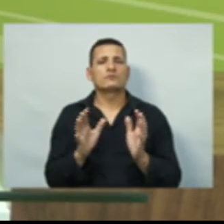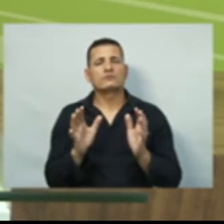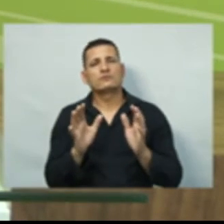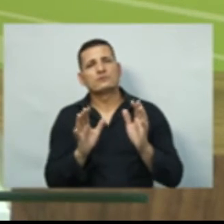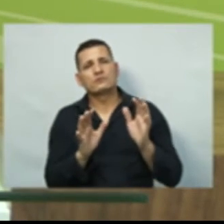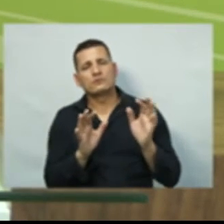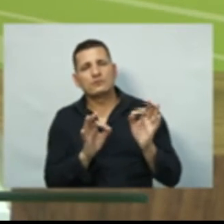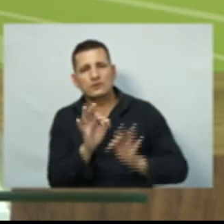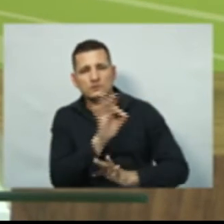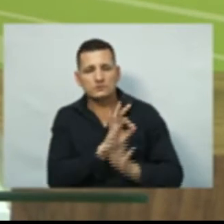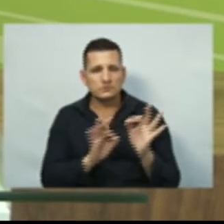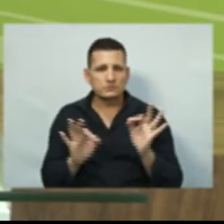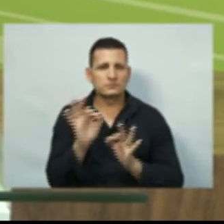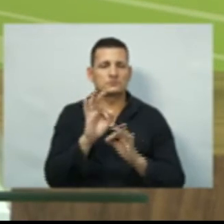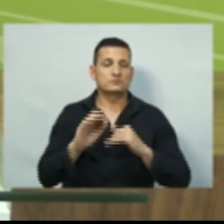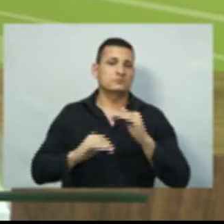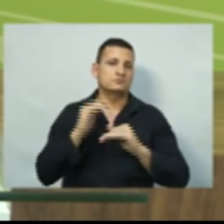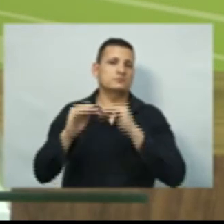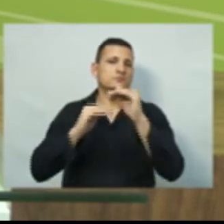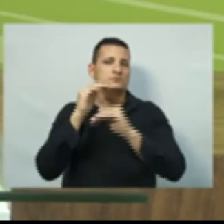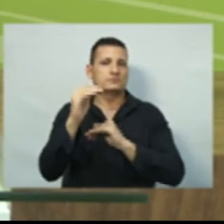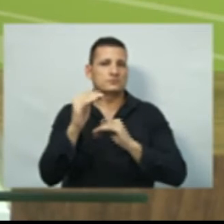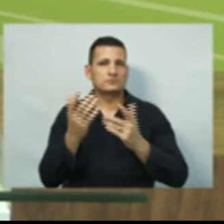é esse desenvolvimento, né?